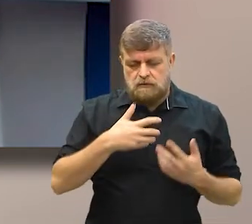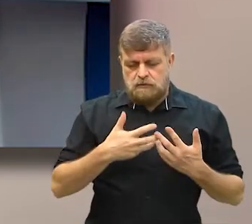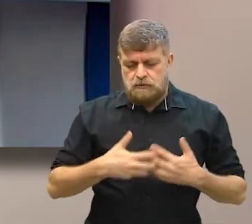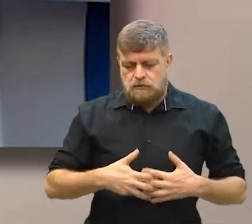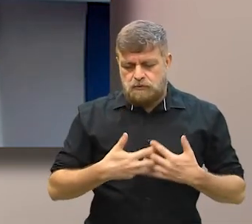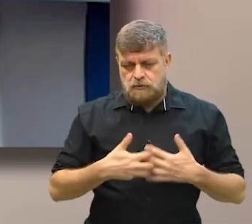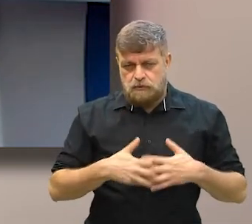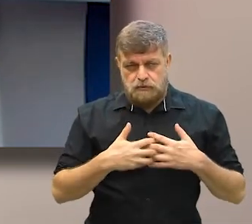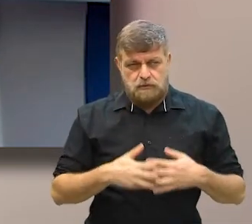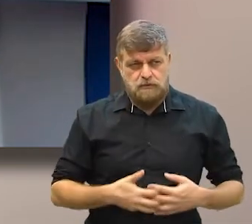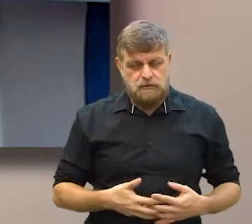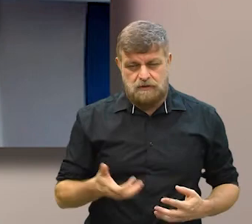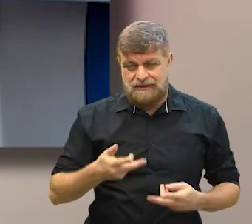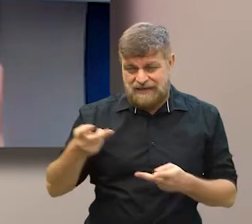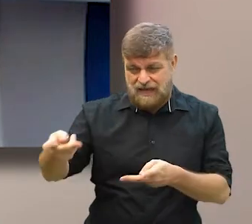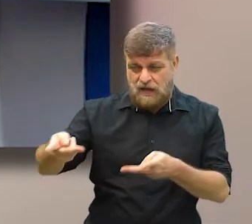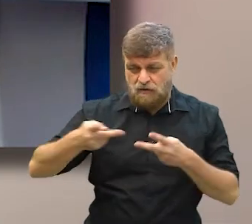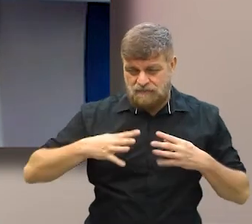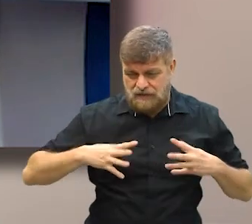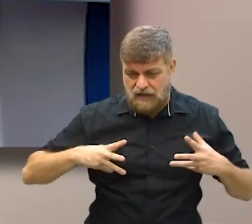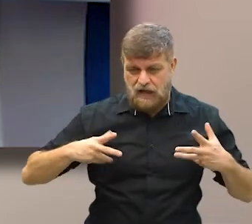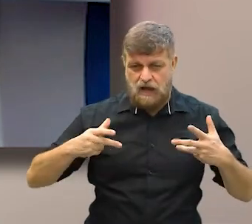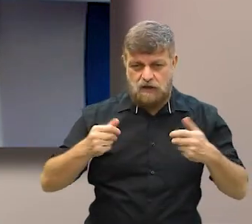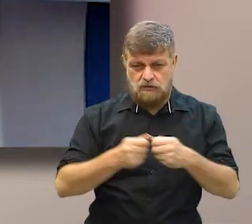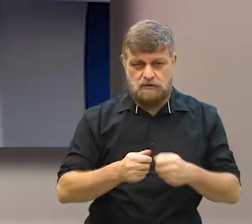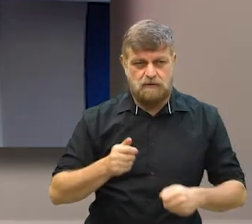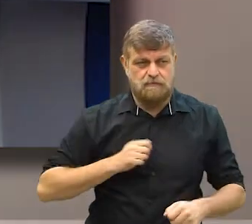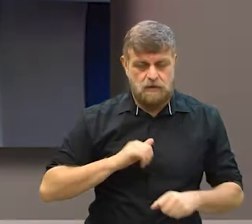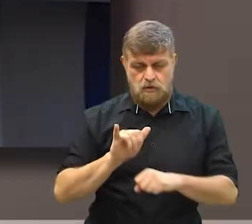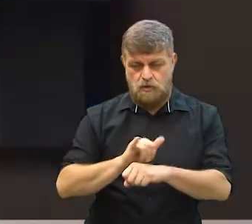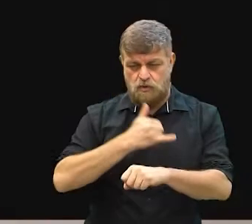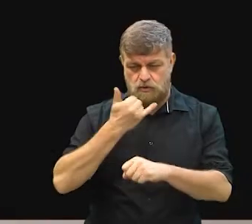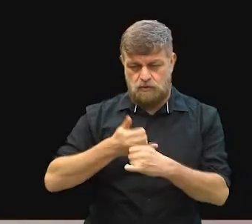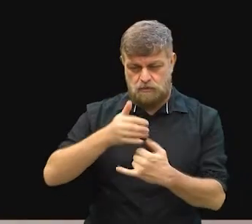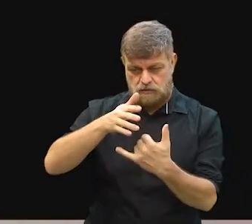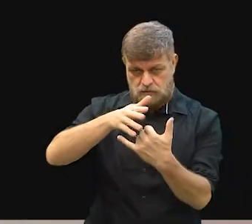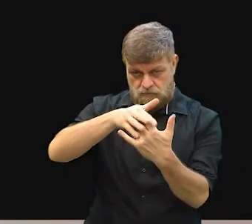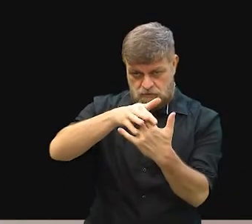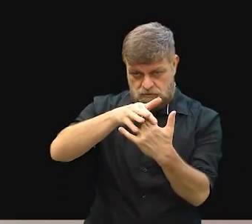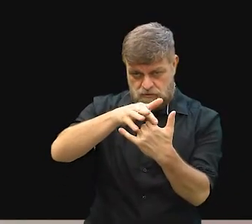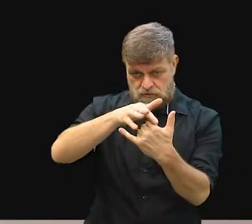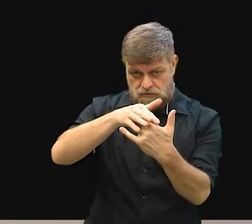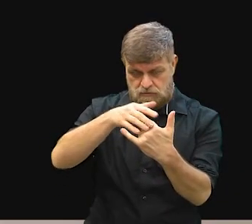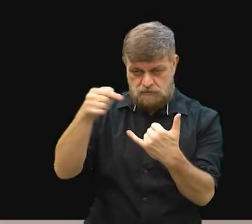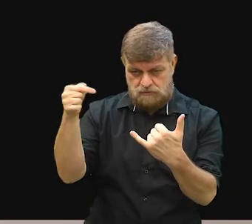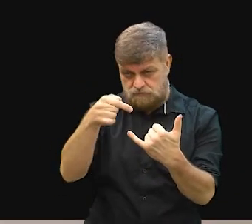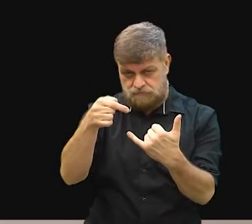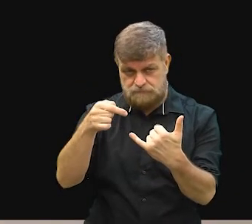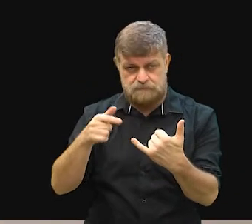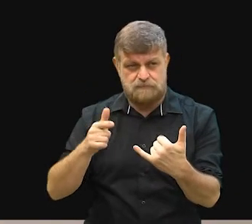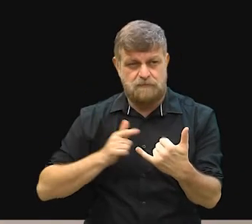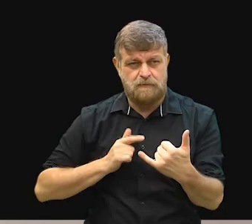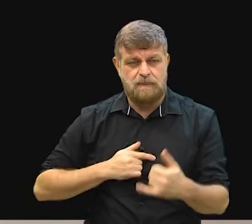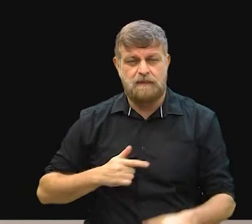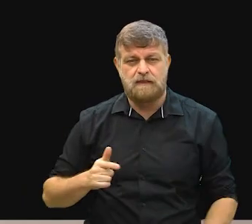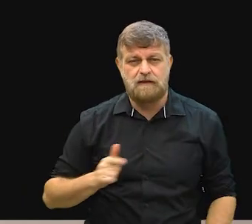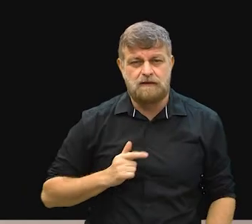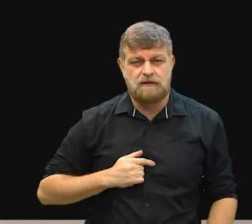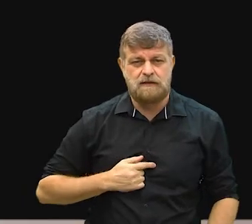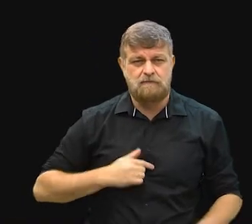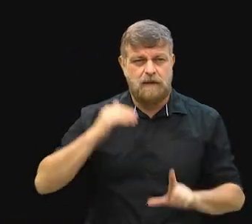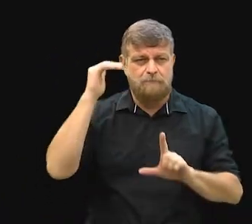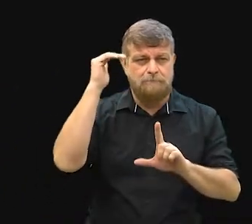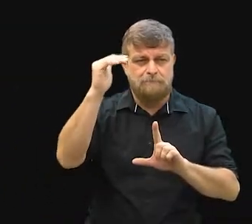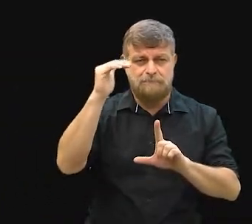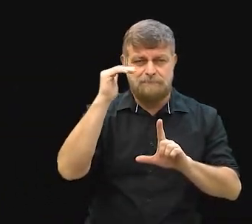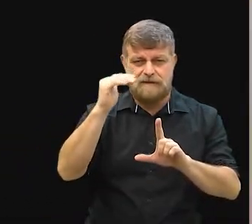Eu queria convidar todo mundo aqui para acessar o meu canal do YouTube, Karina Sandolin, super simples, e tem uma playlist